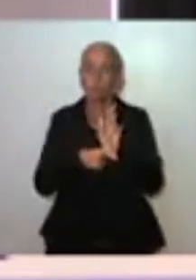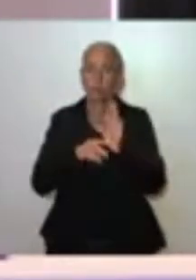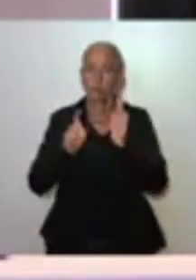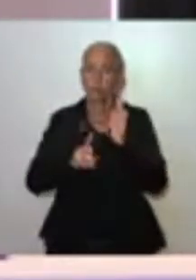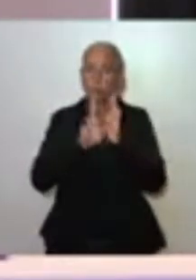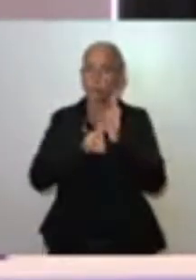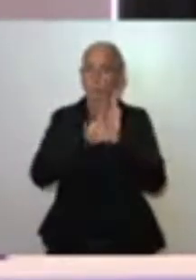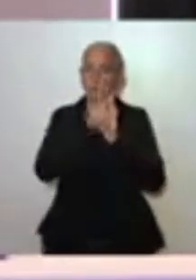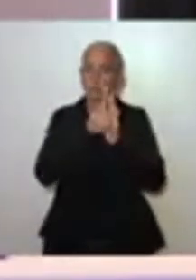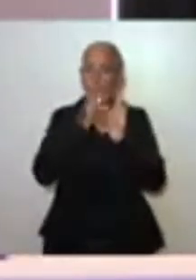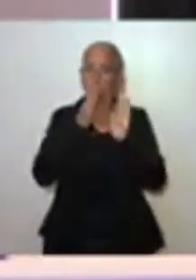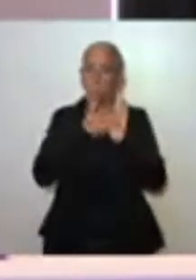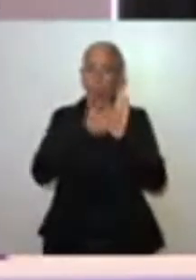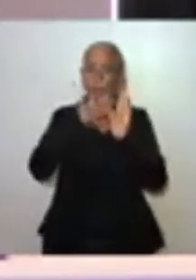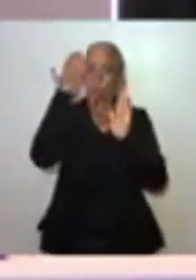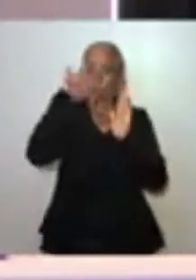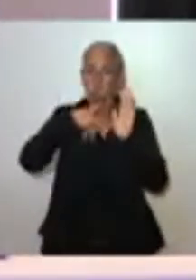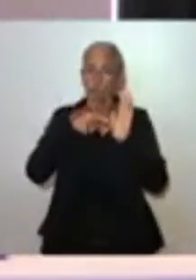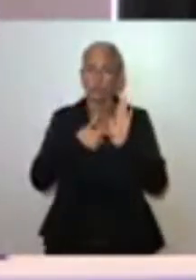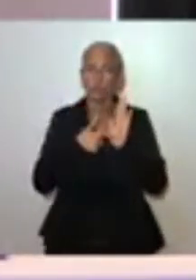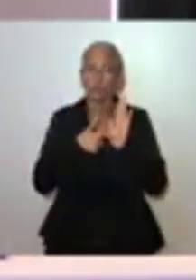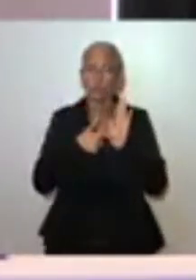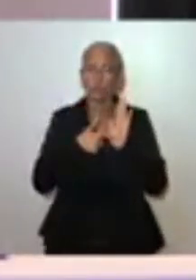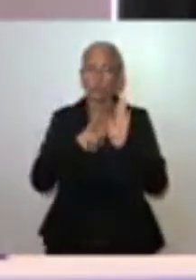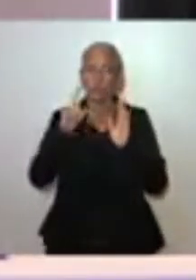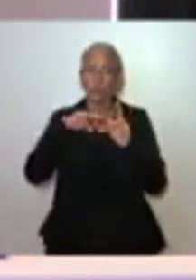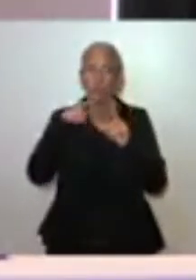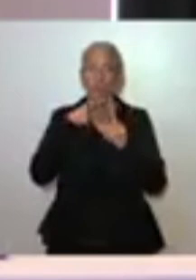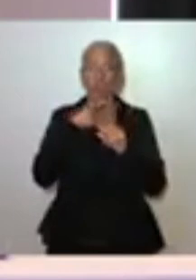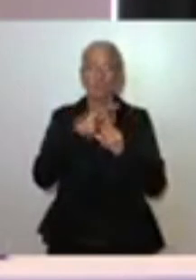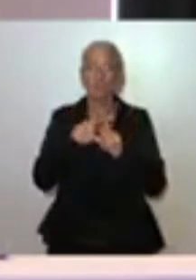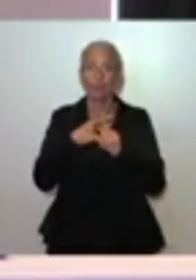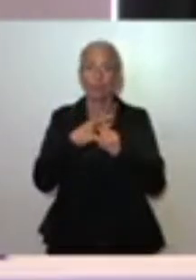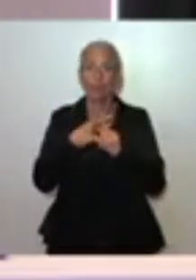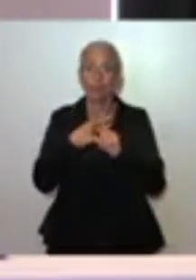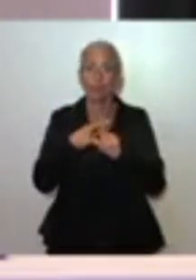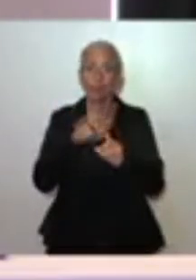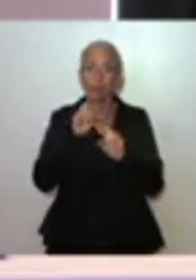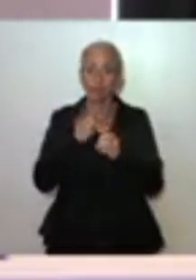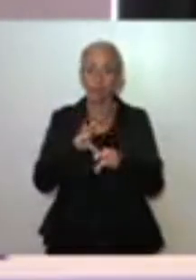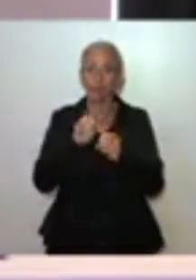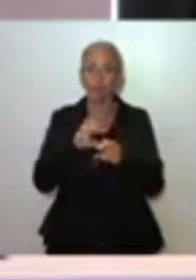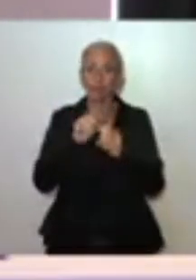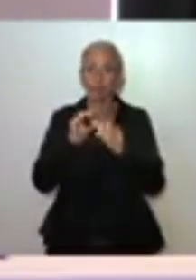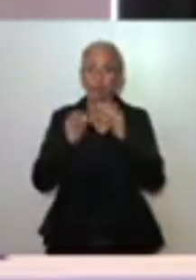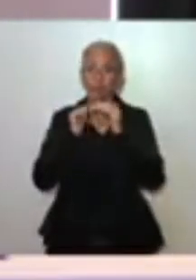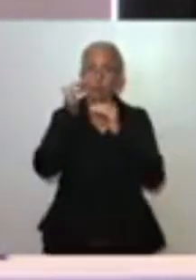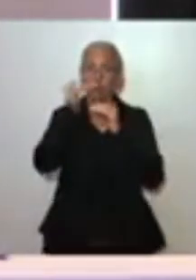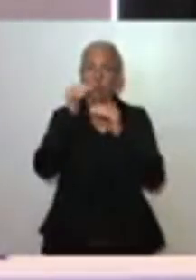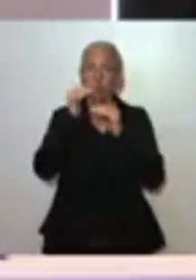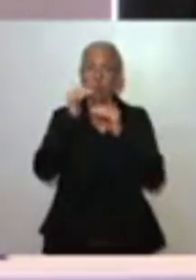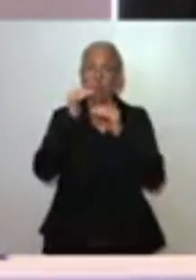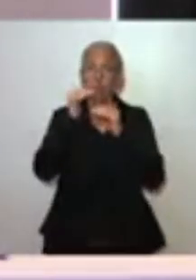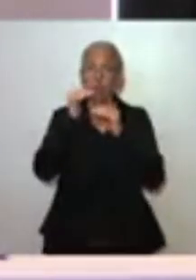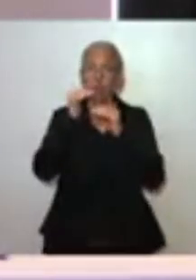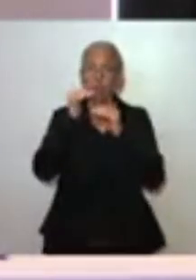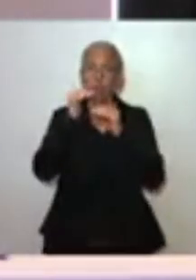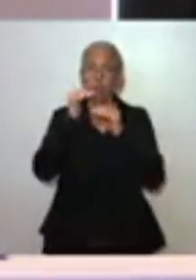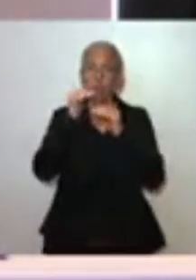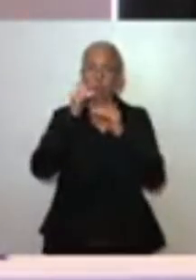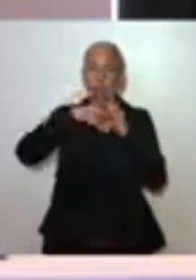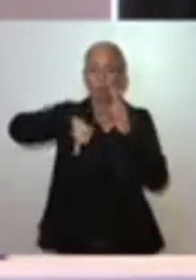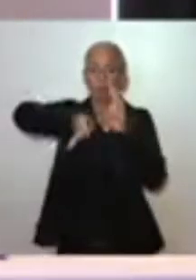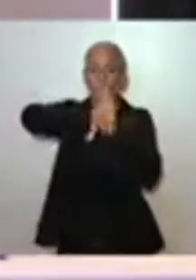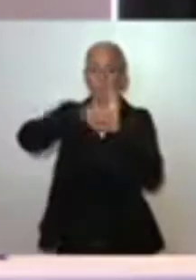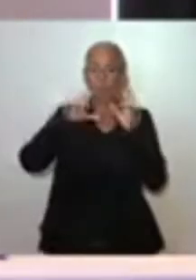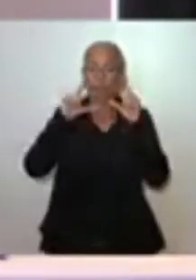documentam e quanto maior o nível de educação menor o índice de criminalidade